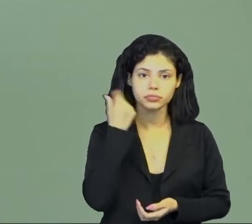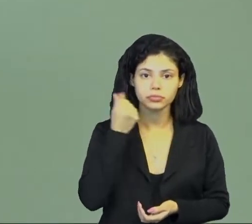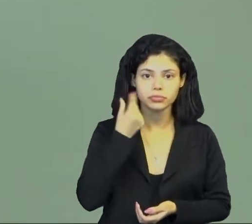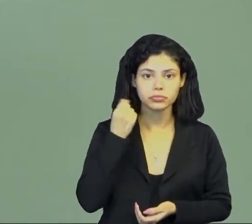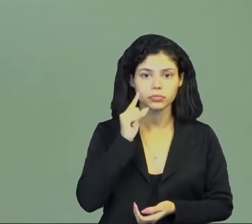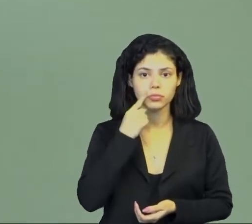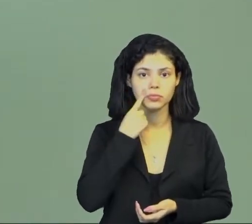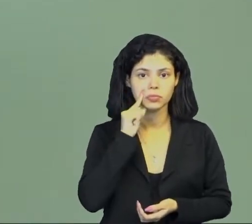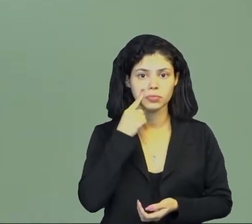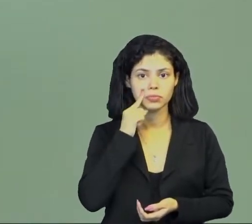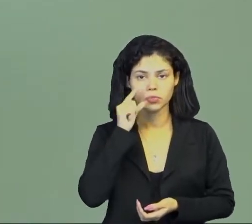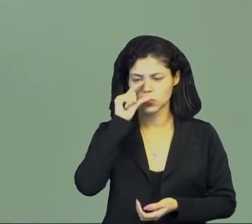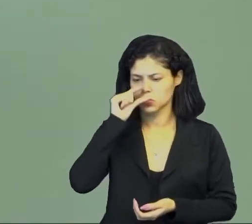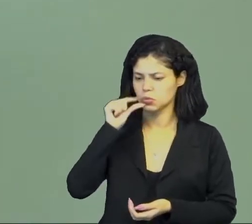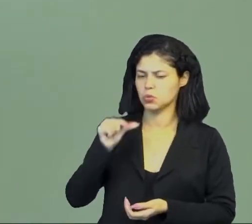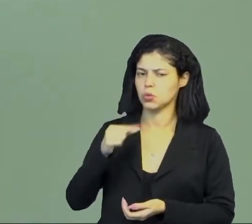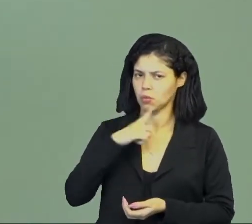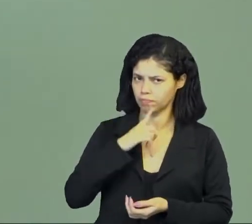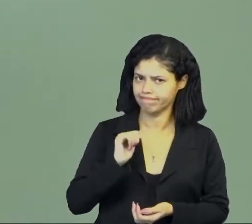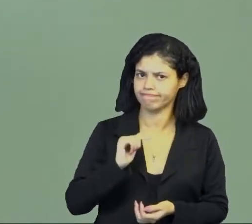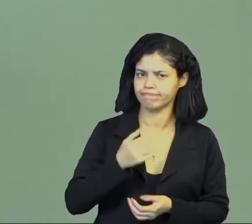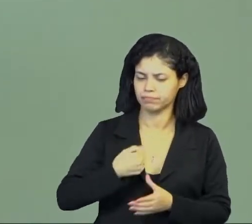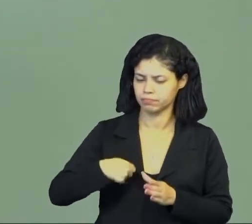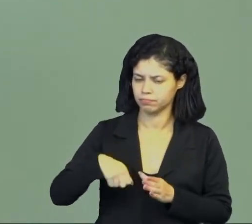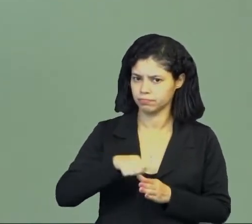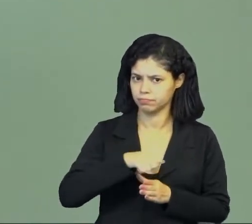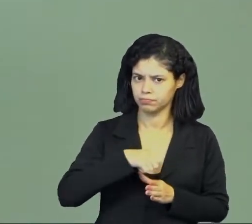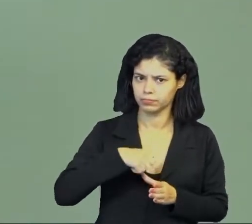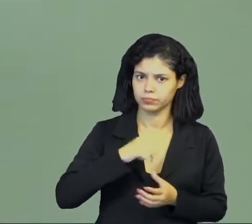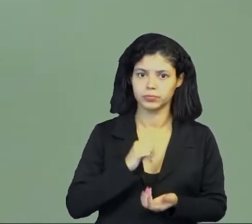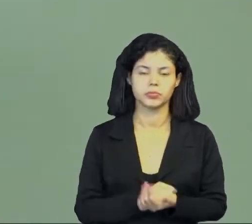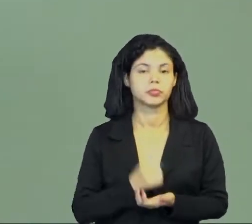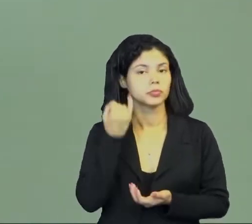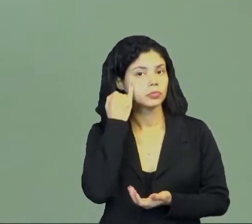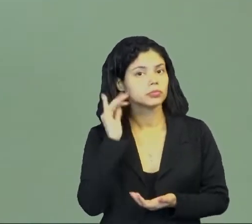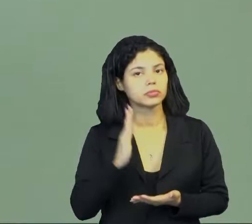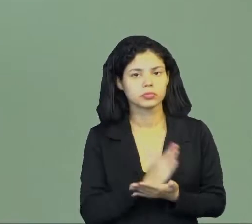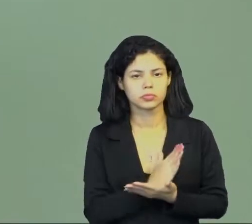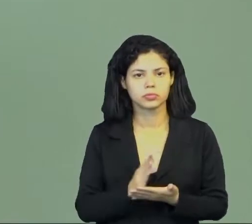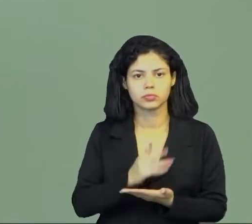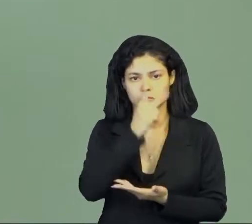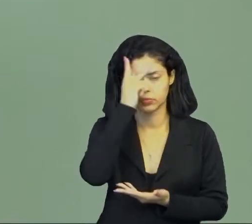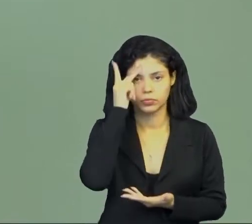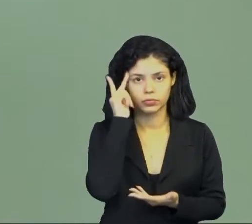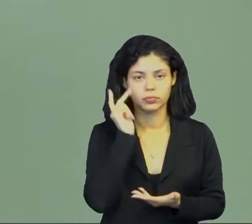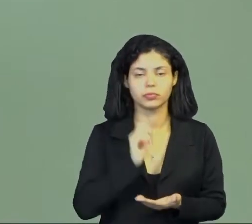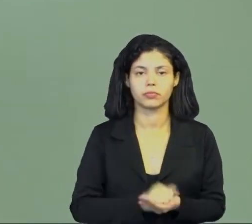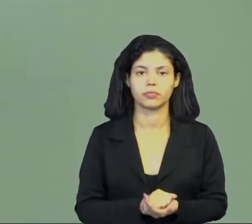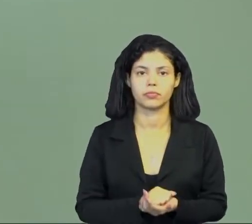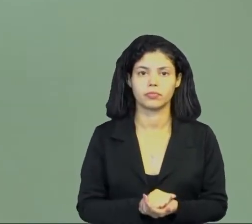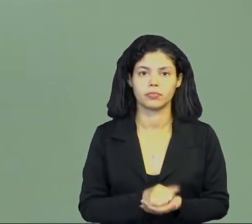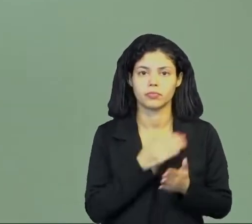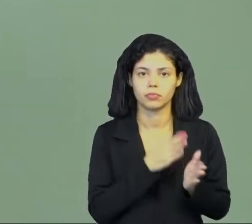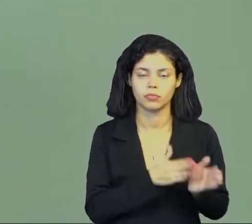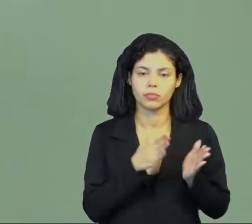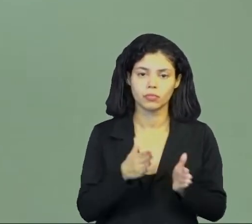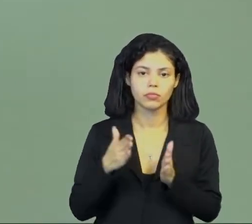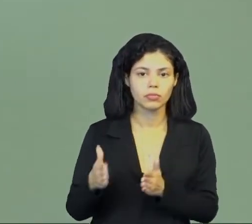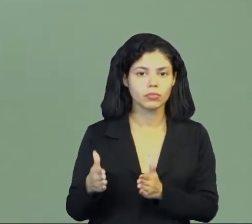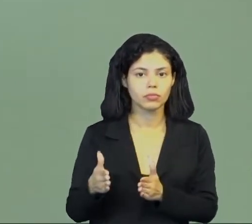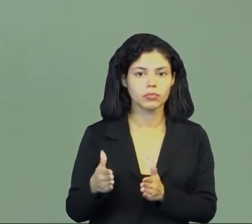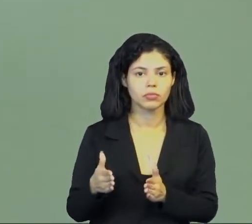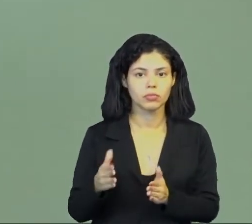preto, eram bruxas. Tem até algumas ideias de que as pessoas que passam